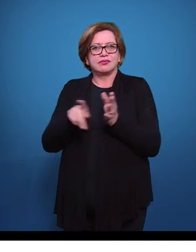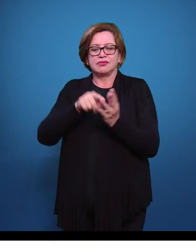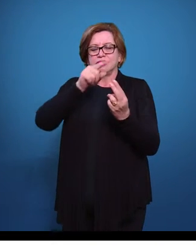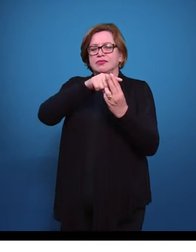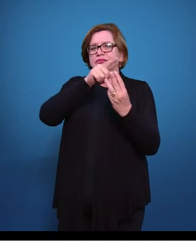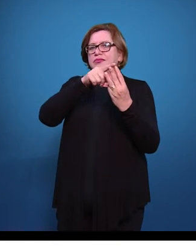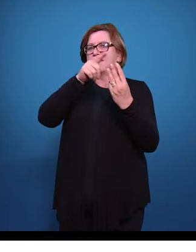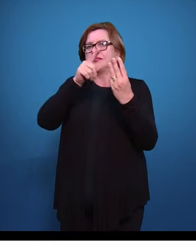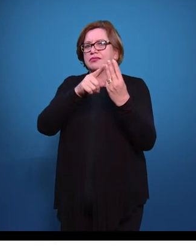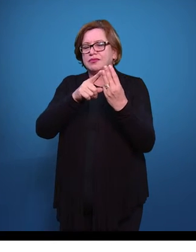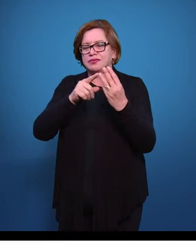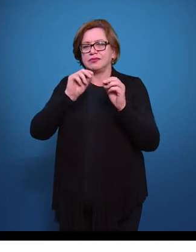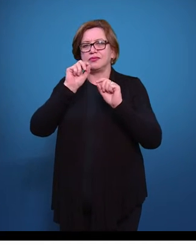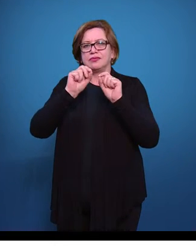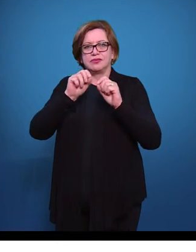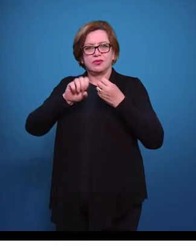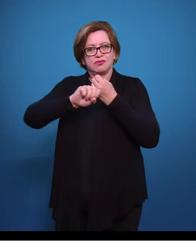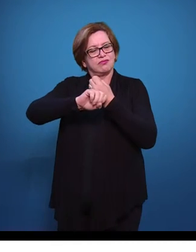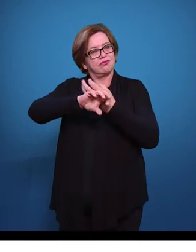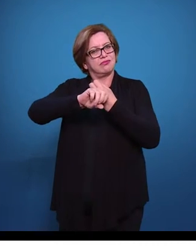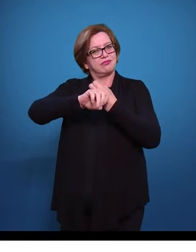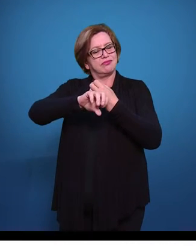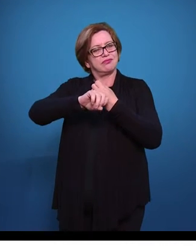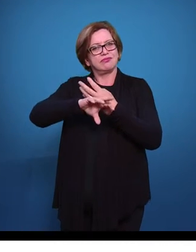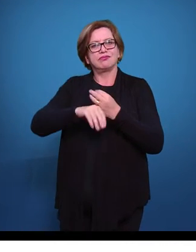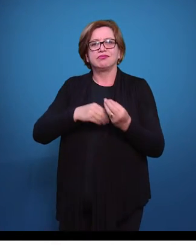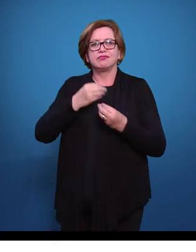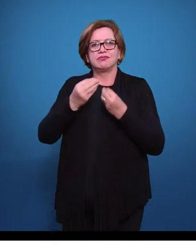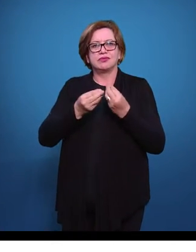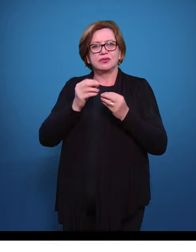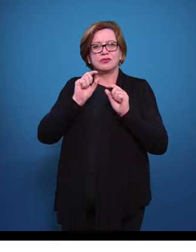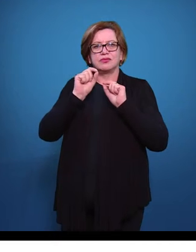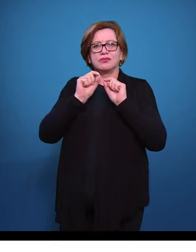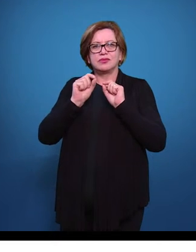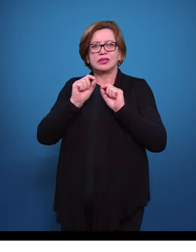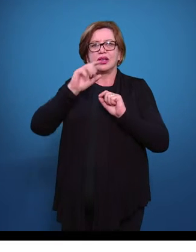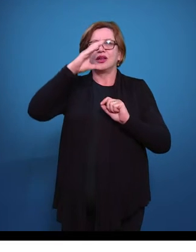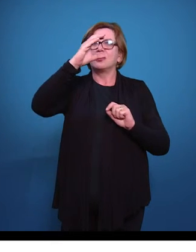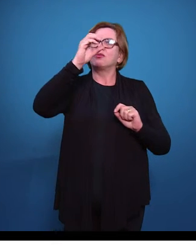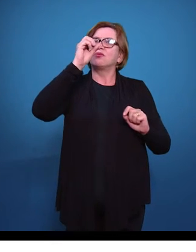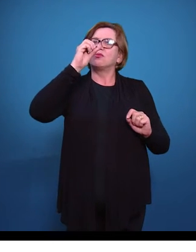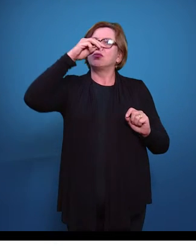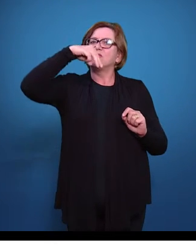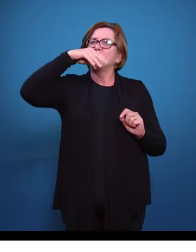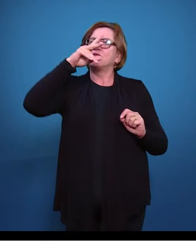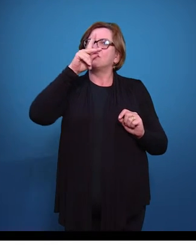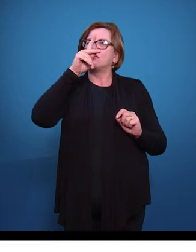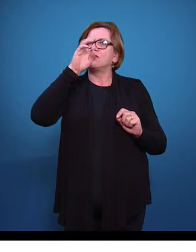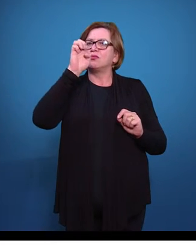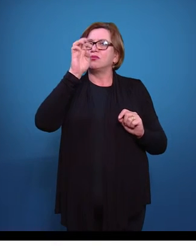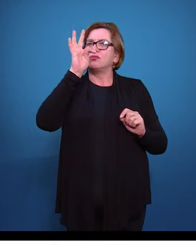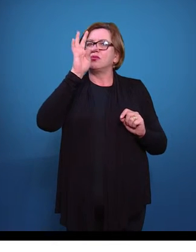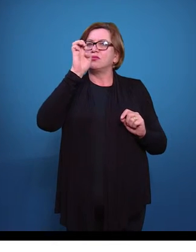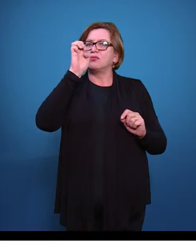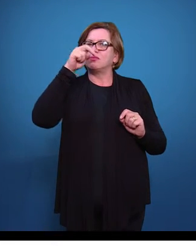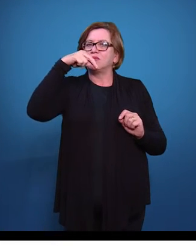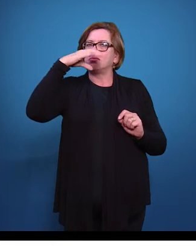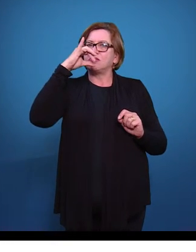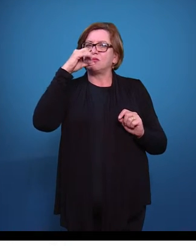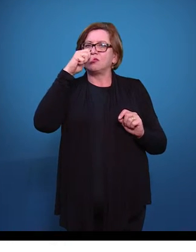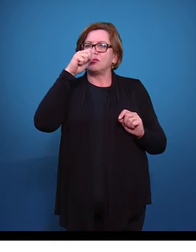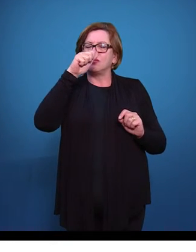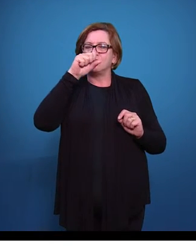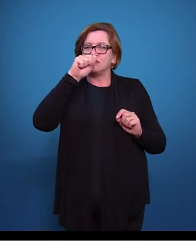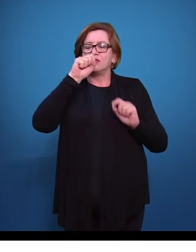dos processos de ensino e aprendizagem mas o que são afinal essas competências elas são um conjunto